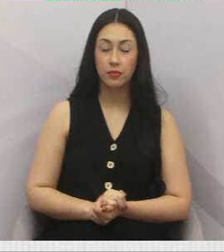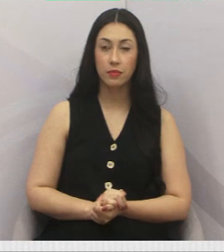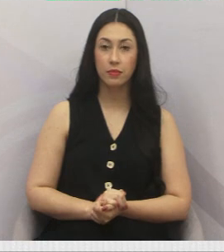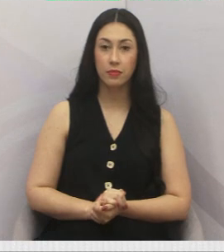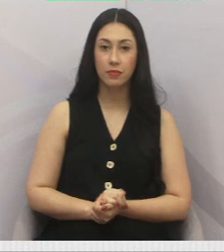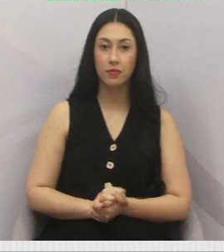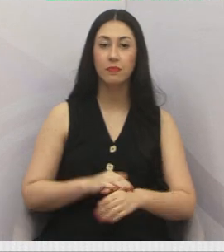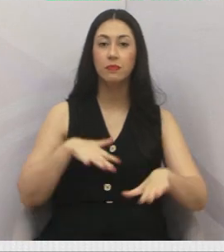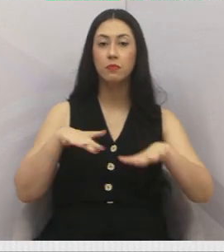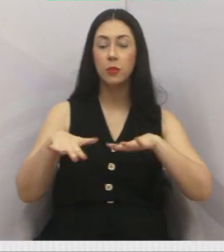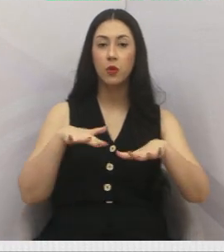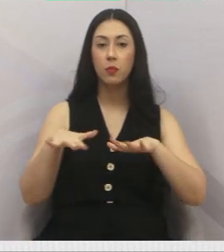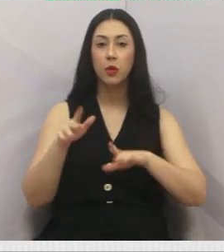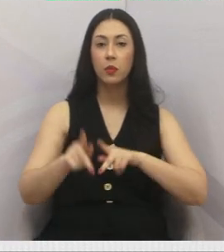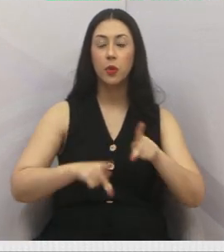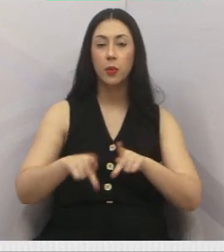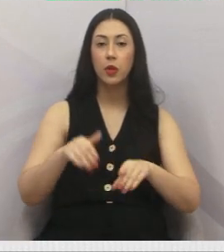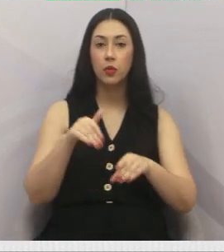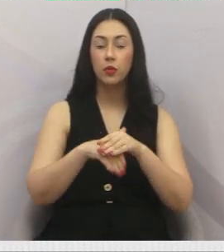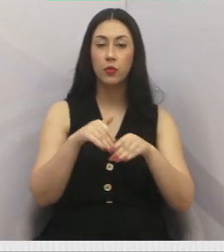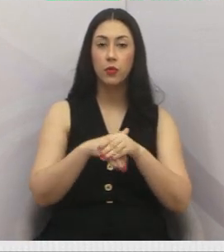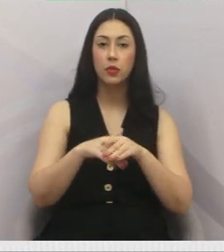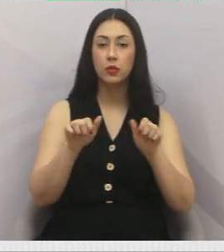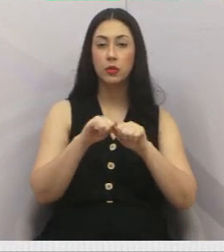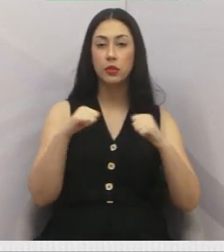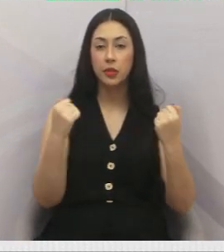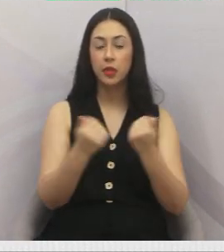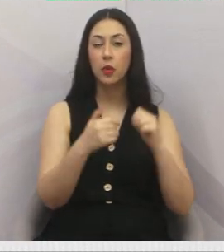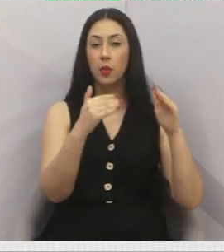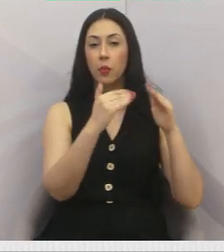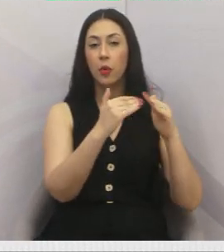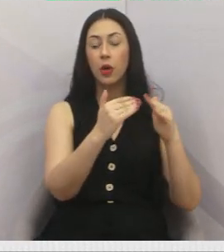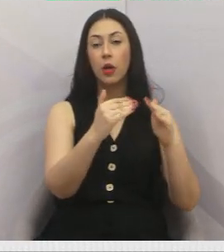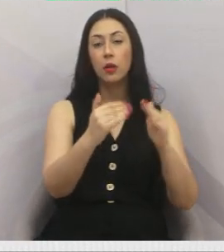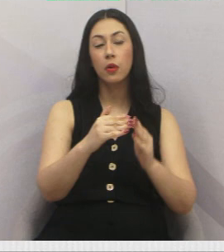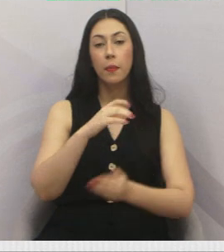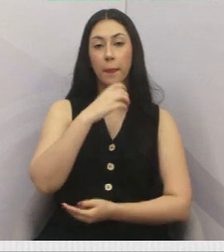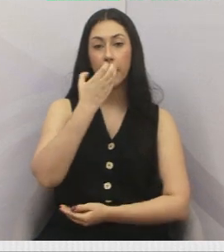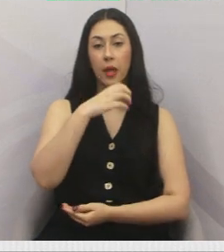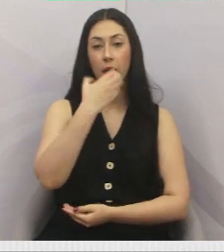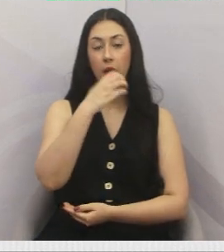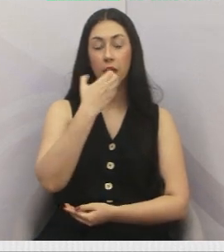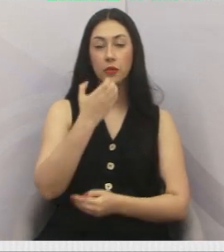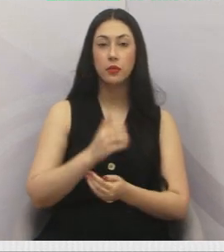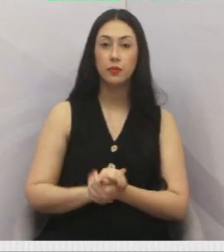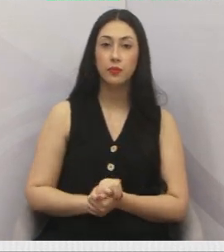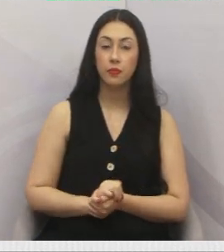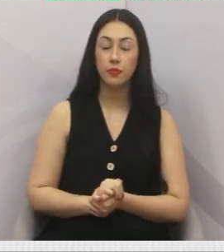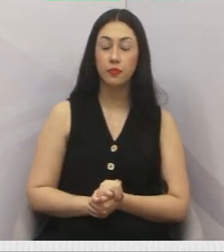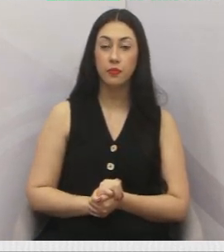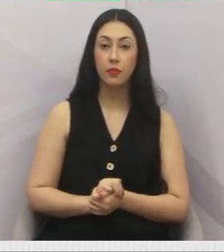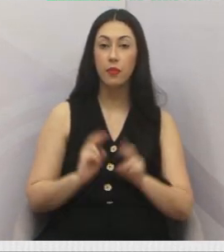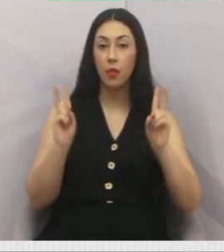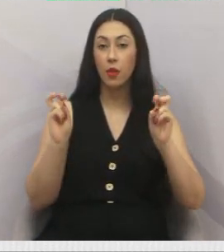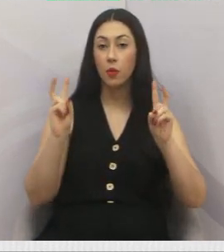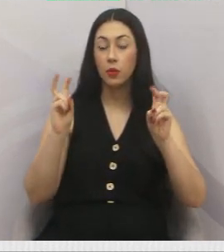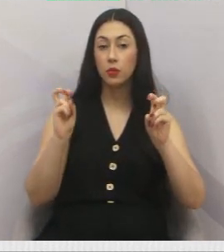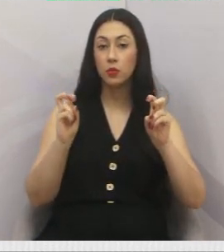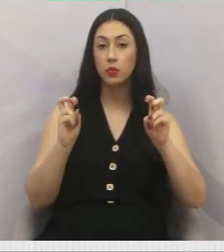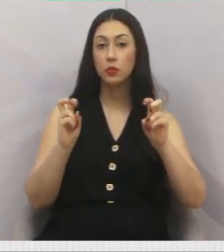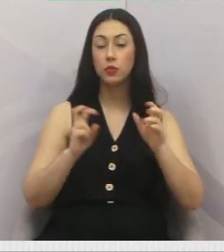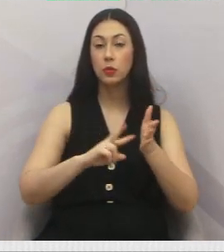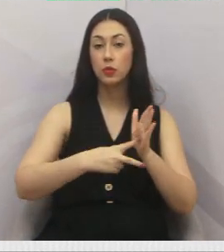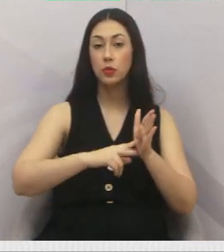Segmento Movimentos Populares, um voto à Associação dos Moradores de Jardim Paraíso e Jardim Yolanda. Segmento Entidade Classe